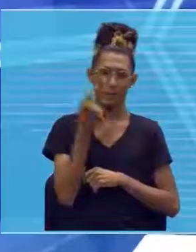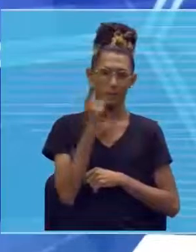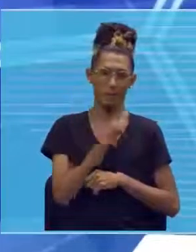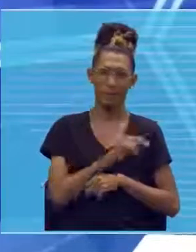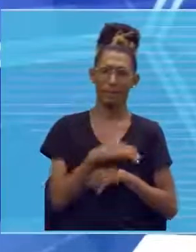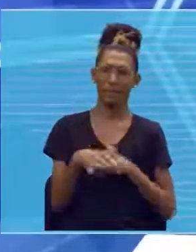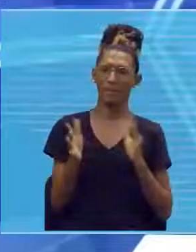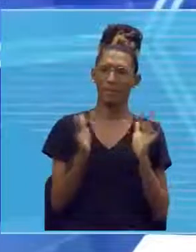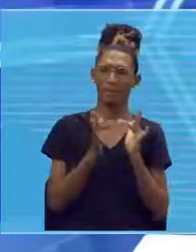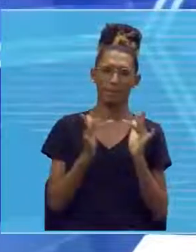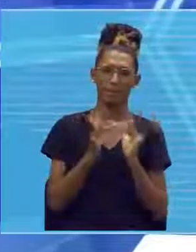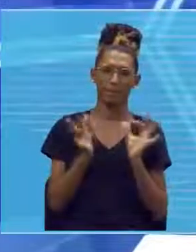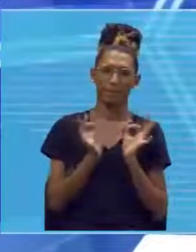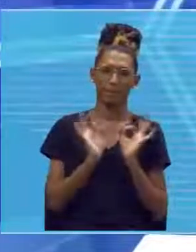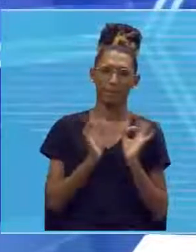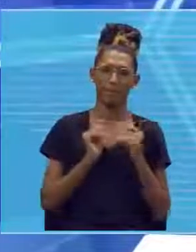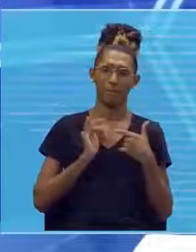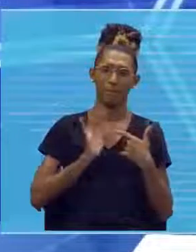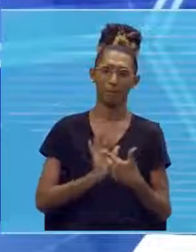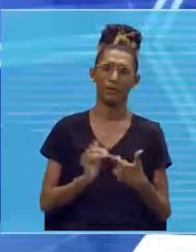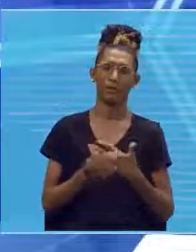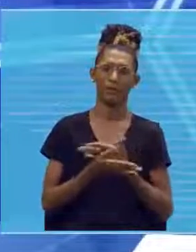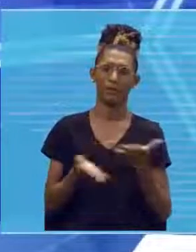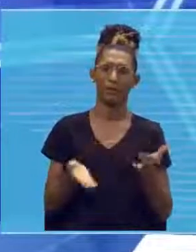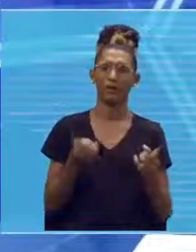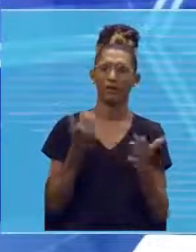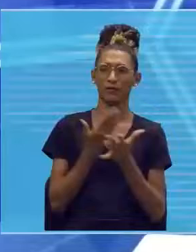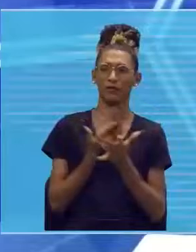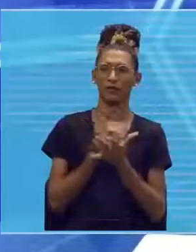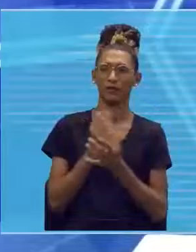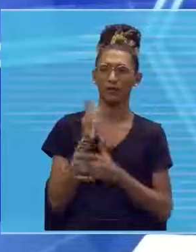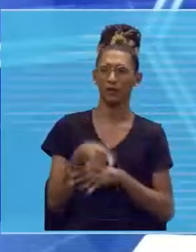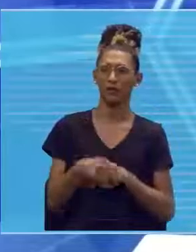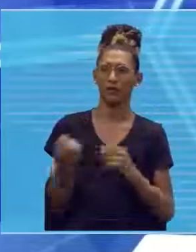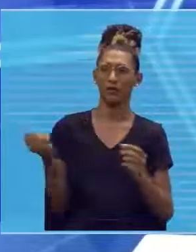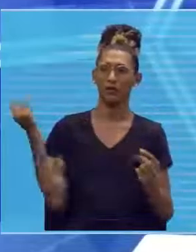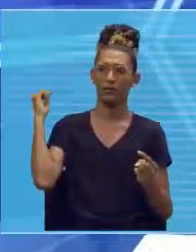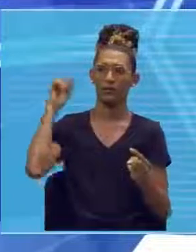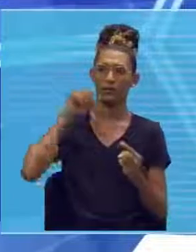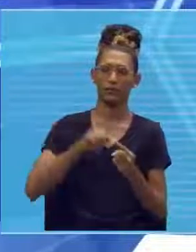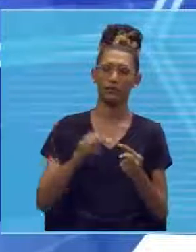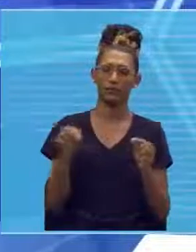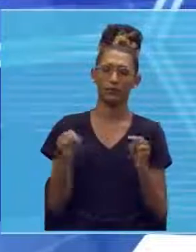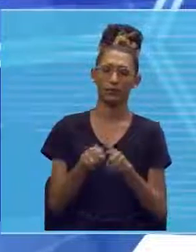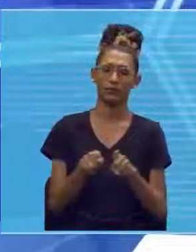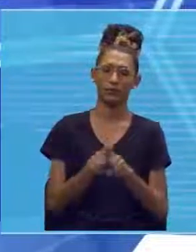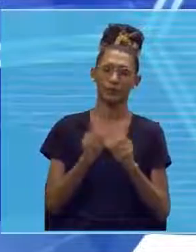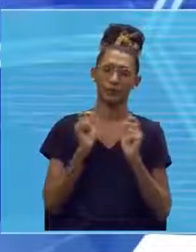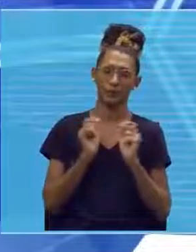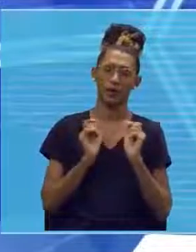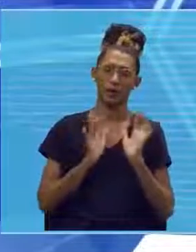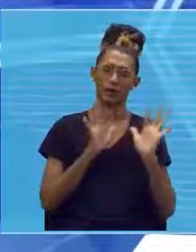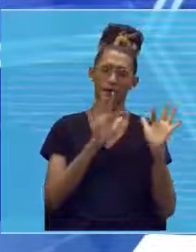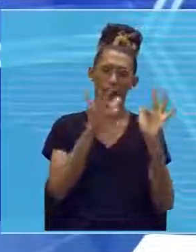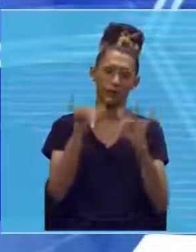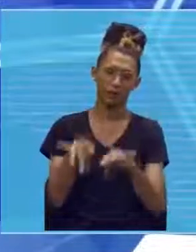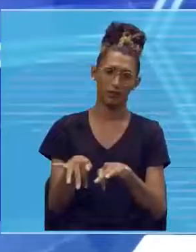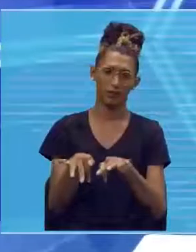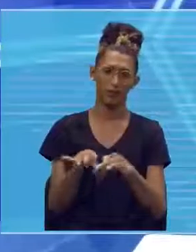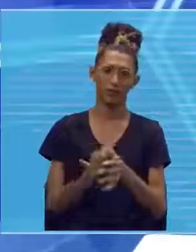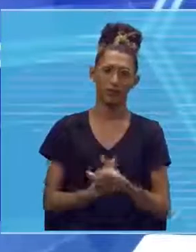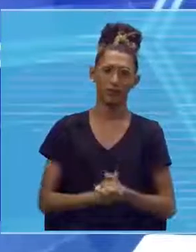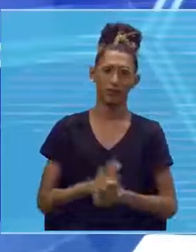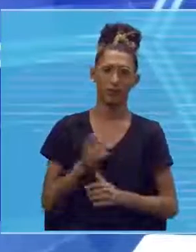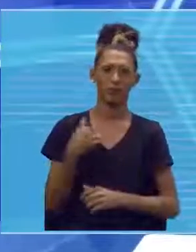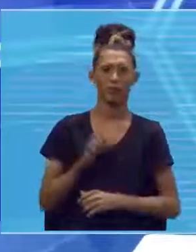né e trazer para vocês essa aula hoje é uma intenção também de acabar um pouco a gente